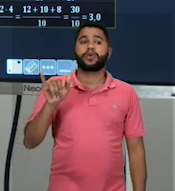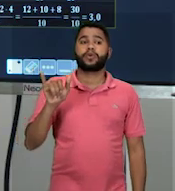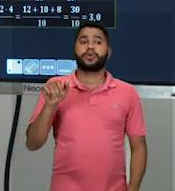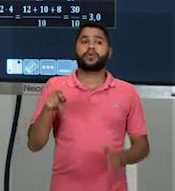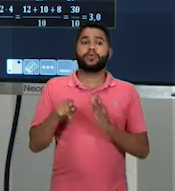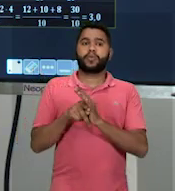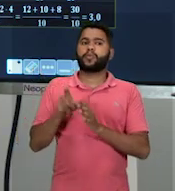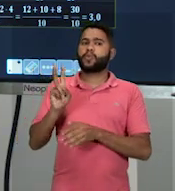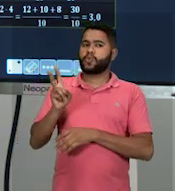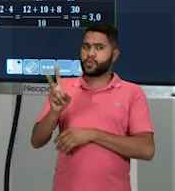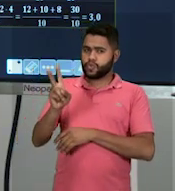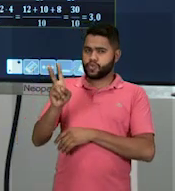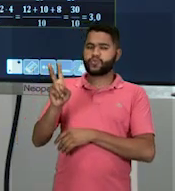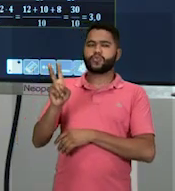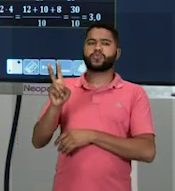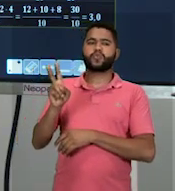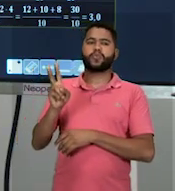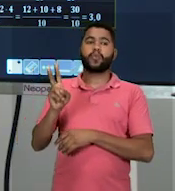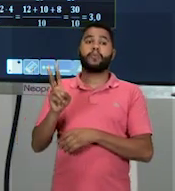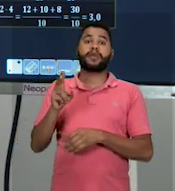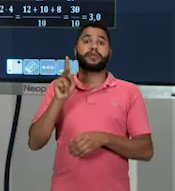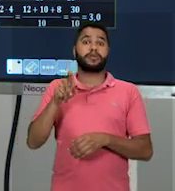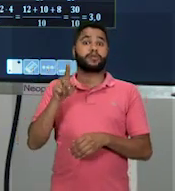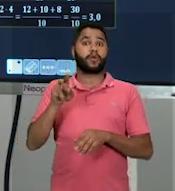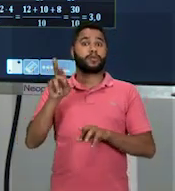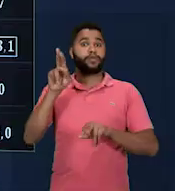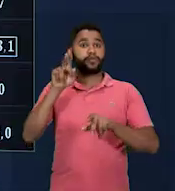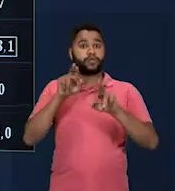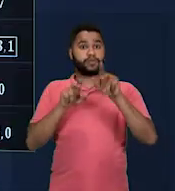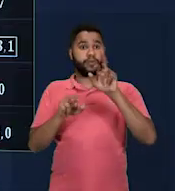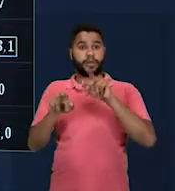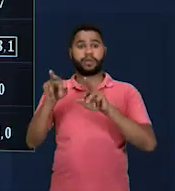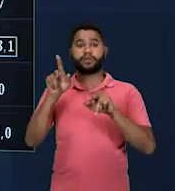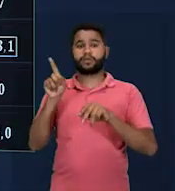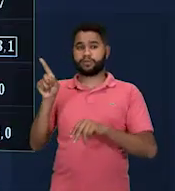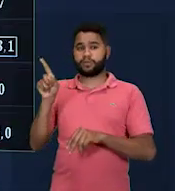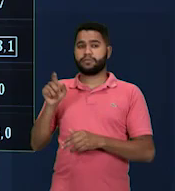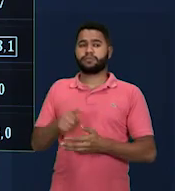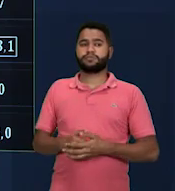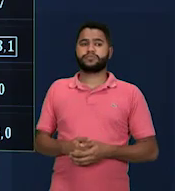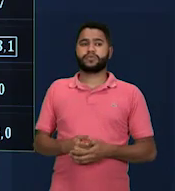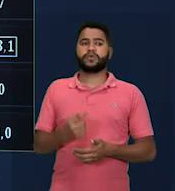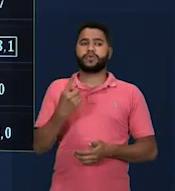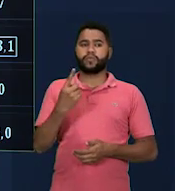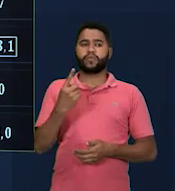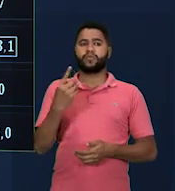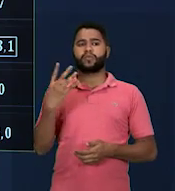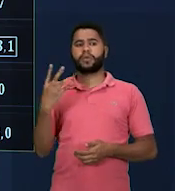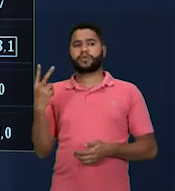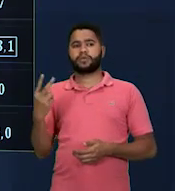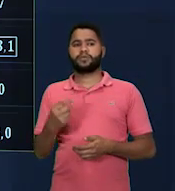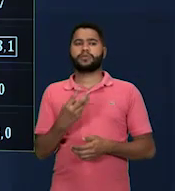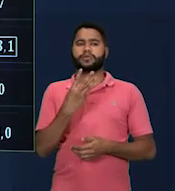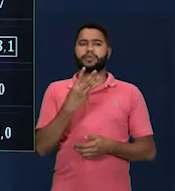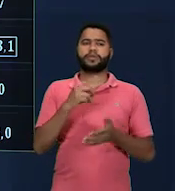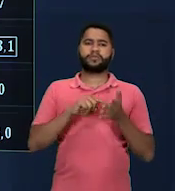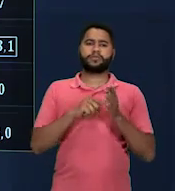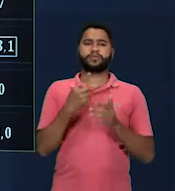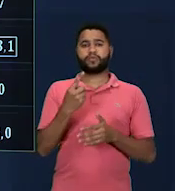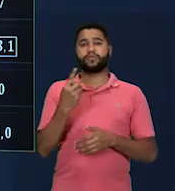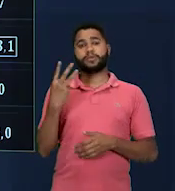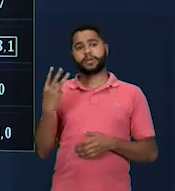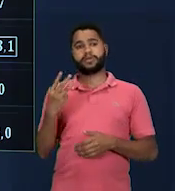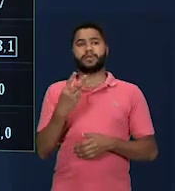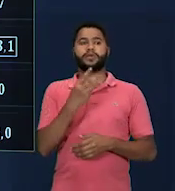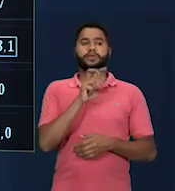pesos continuam os mesmos, as notas são diferentes da agência X. 1, 4 e 2. 3 vezes 1 dá